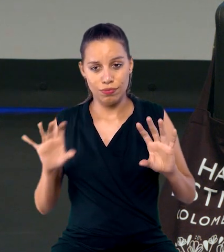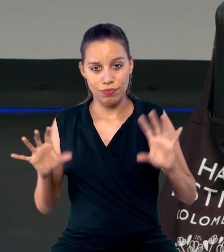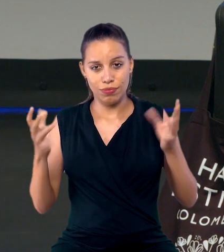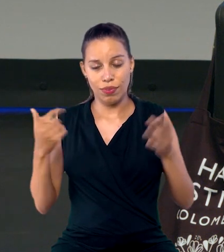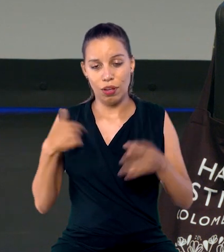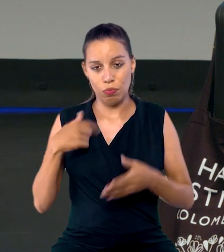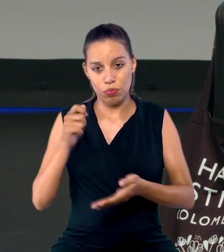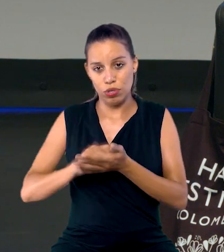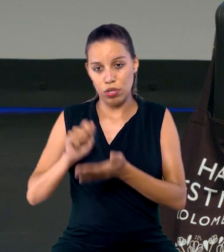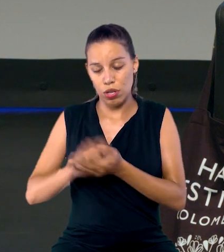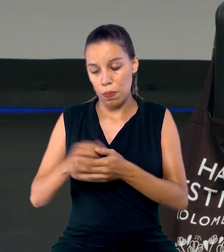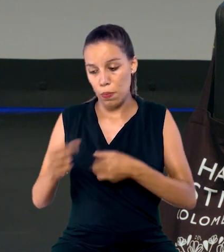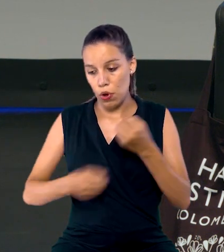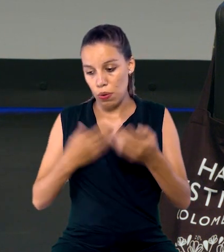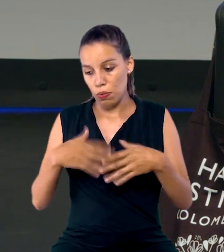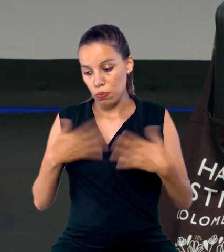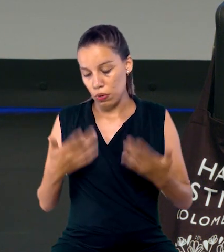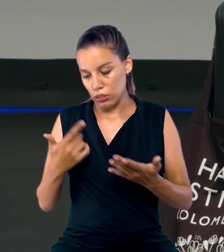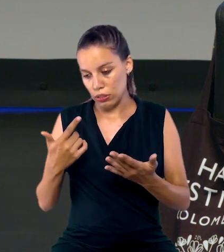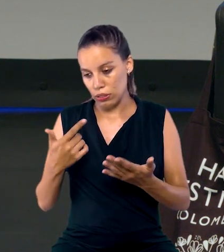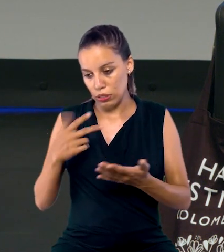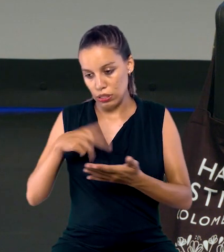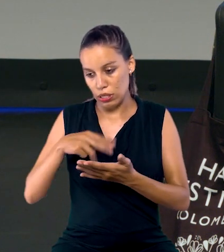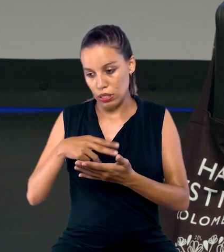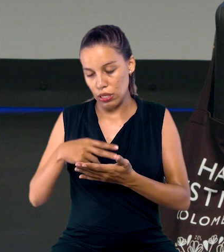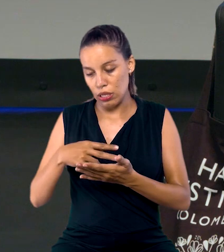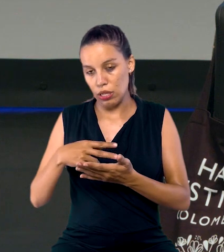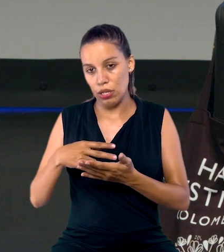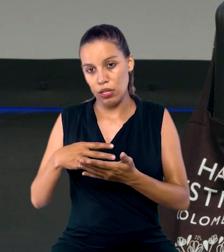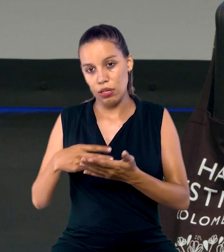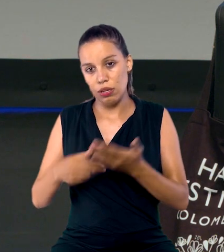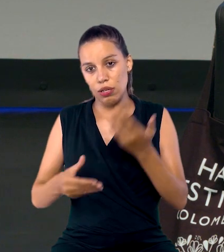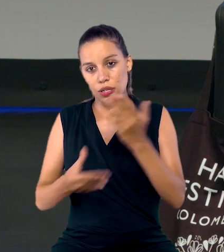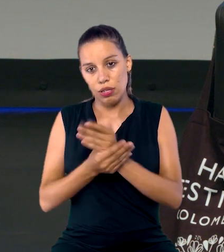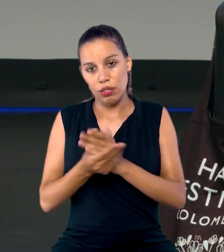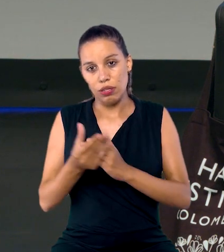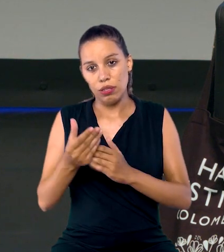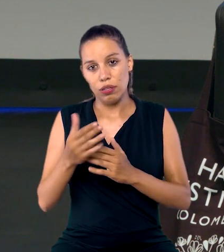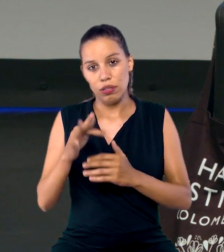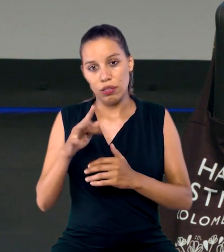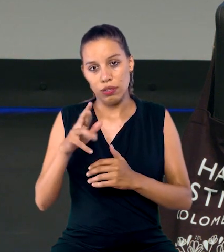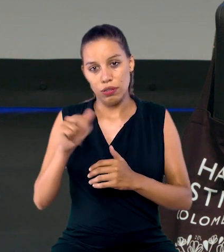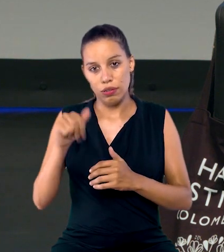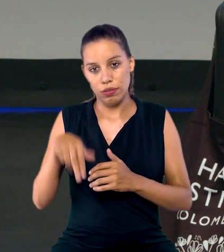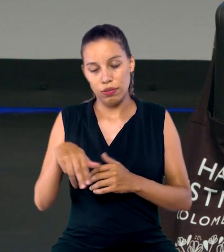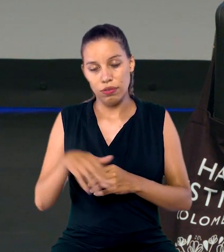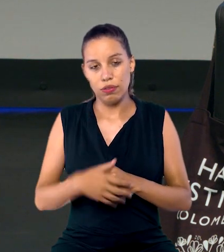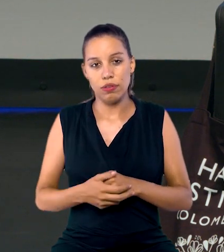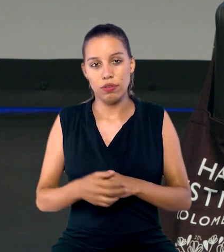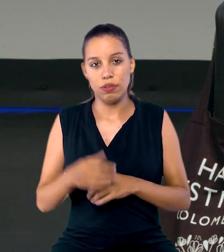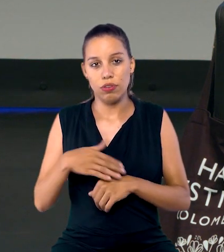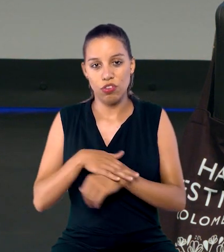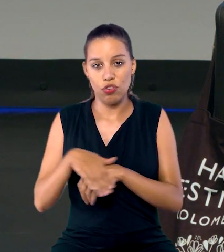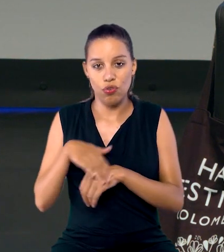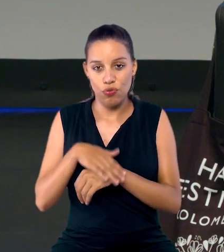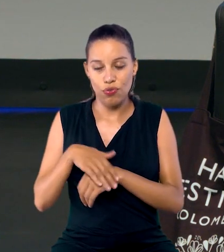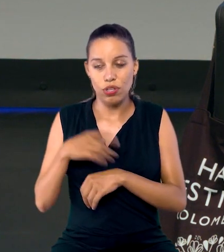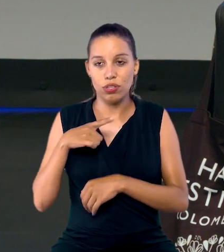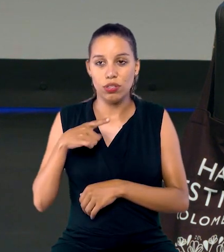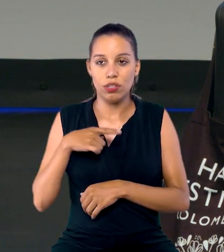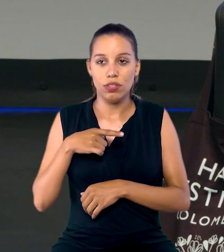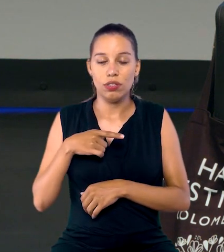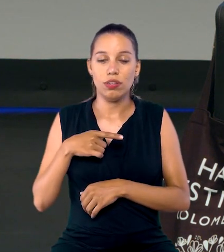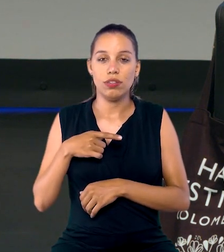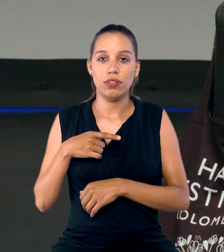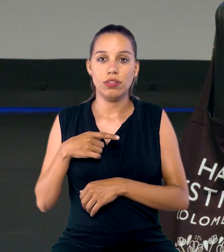Eu escrevi um poema quando eu estava lendo o livro da Parenta Fran e também com a conversa que eu tive com ela, e também